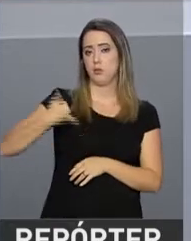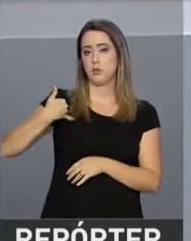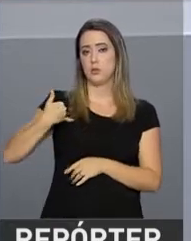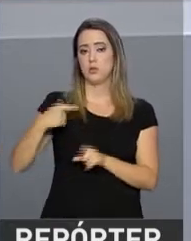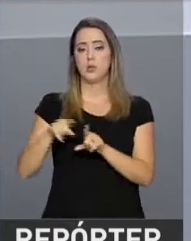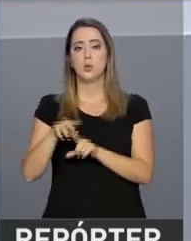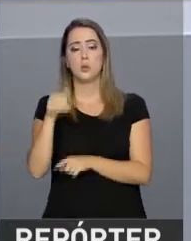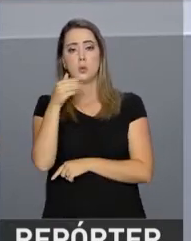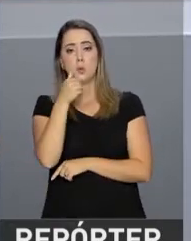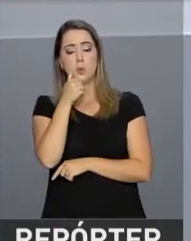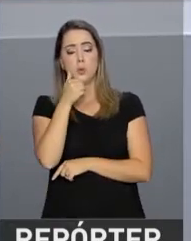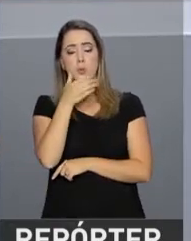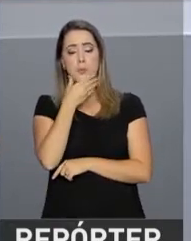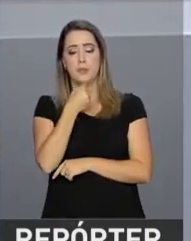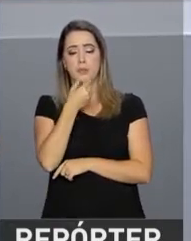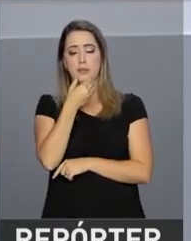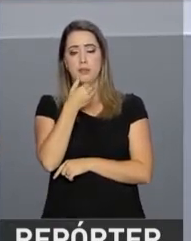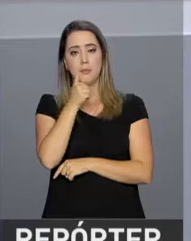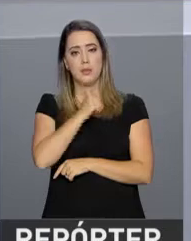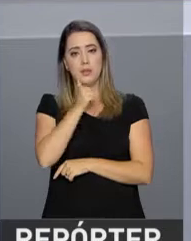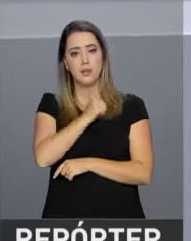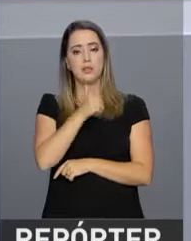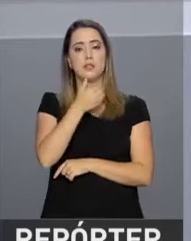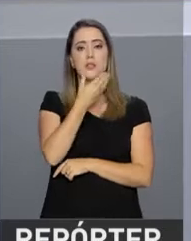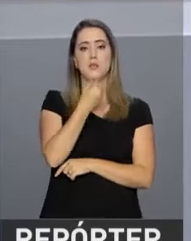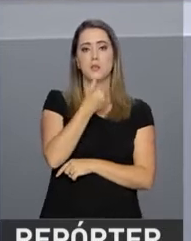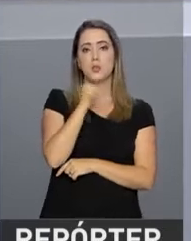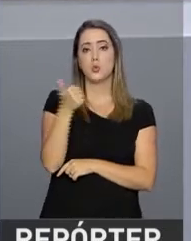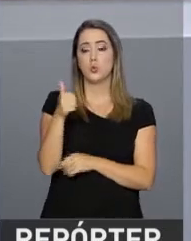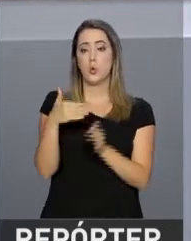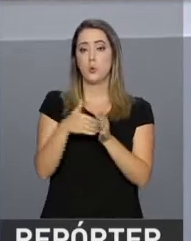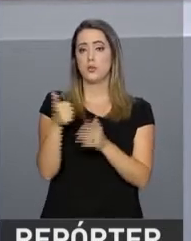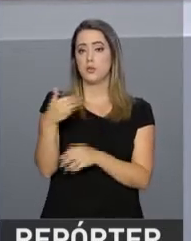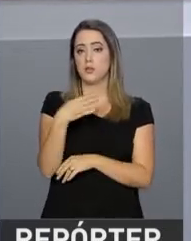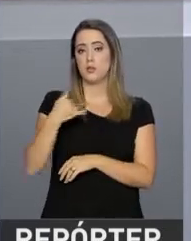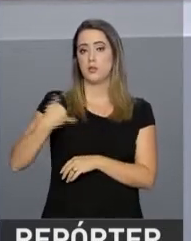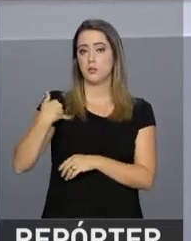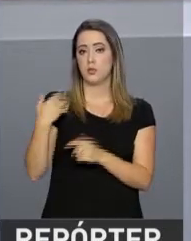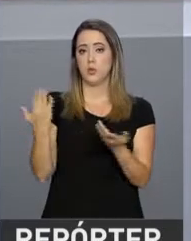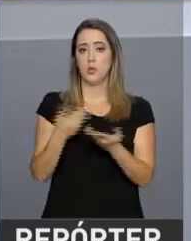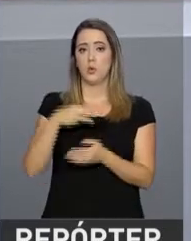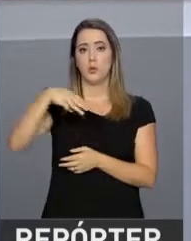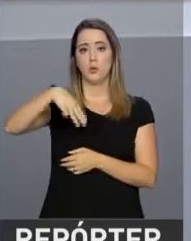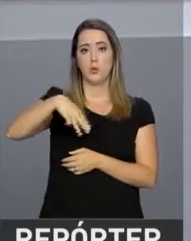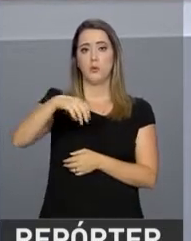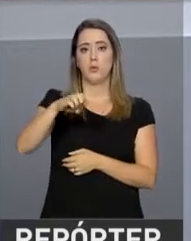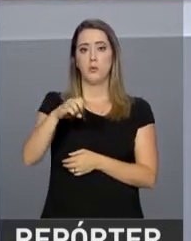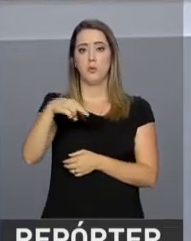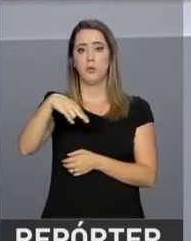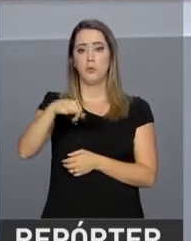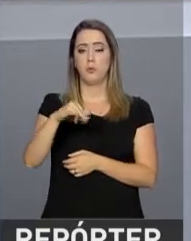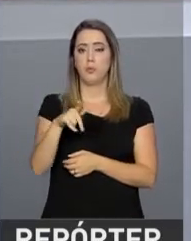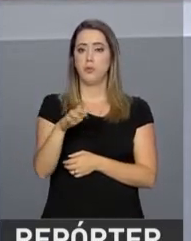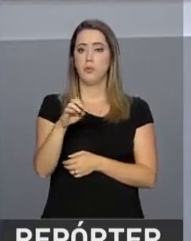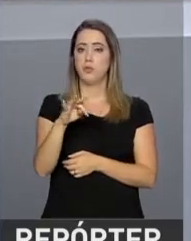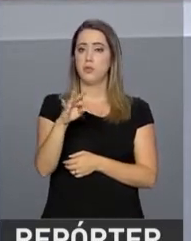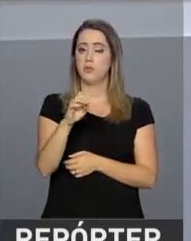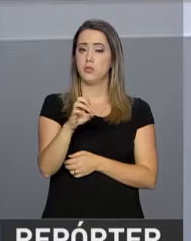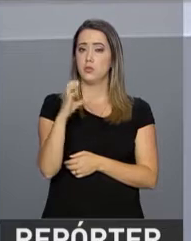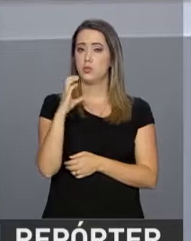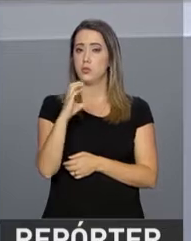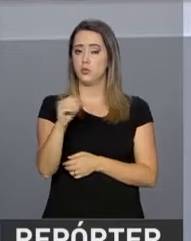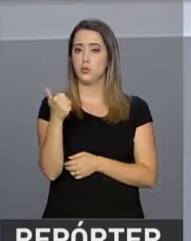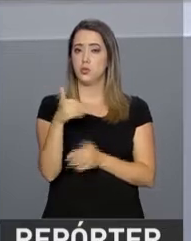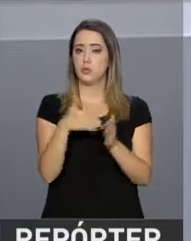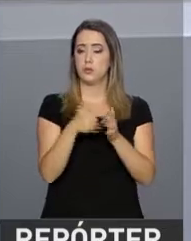meninos de 11 e 14 anos o governo está ampliando a faixa etária da vacina contra meningite c que agora passa a ser de 11 a